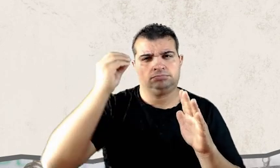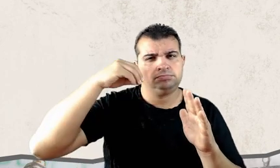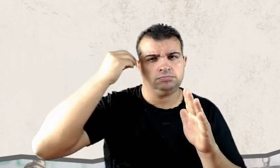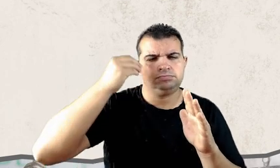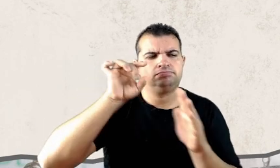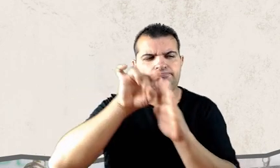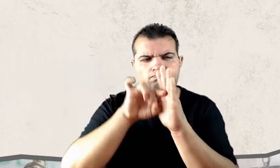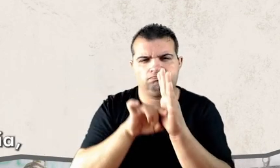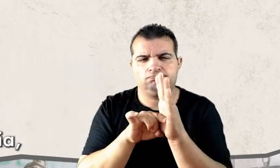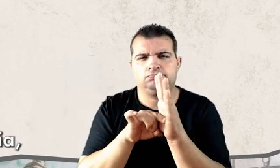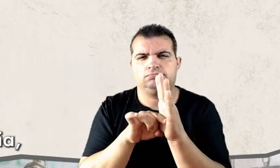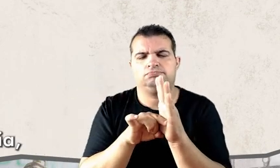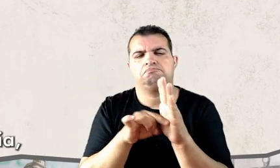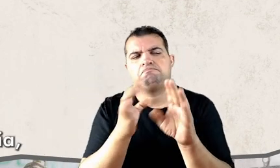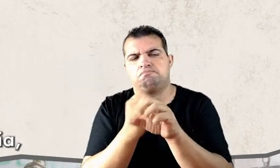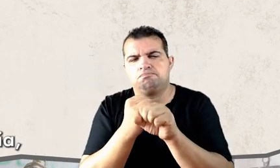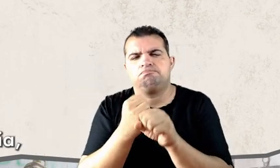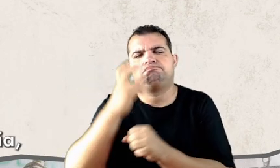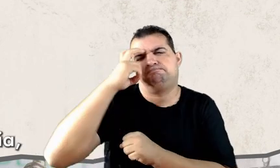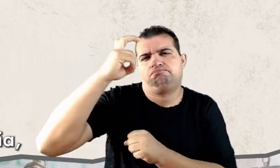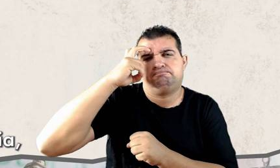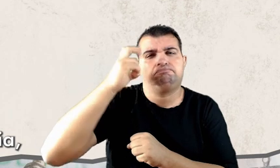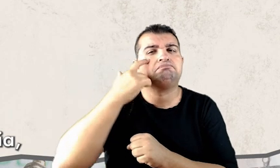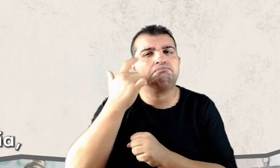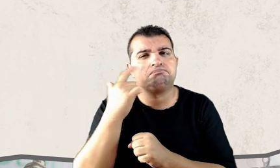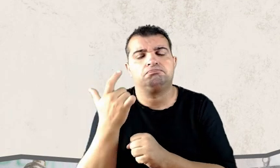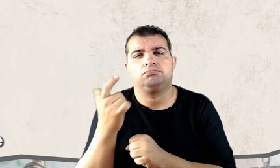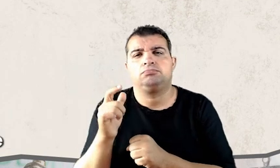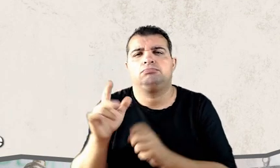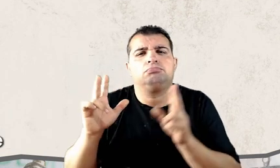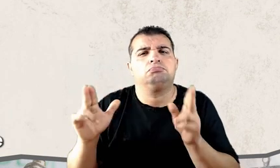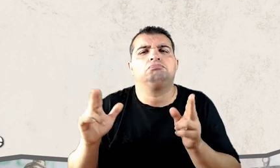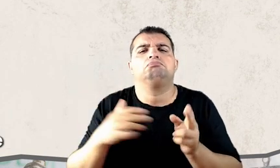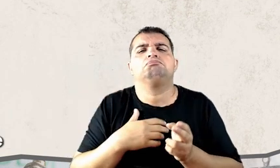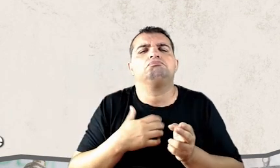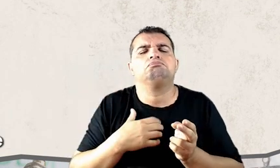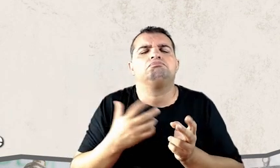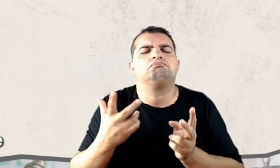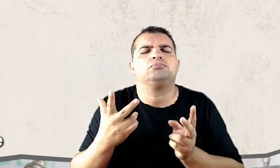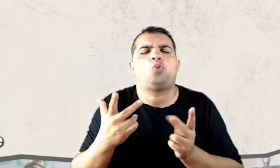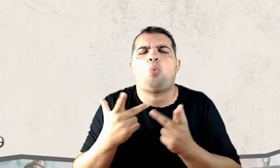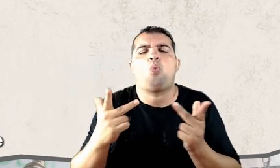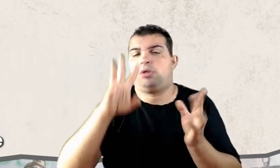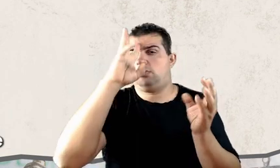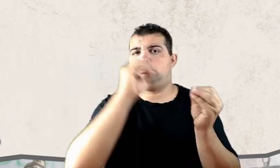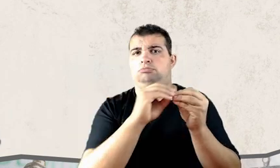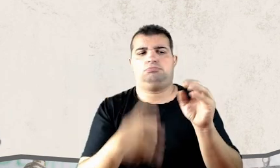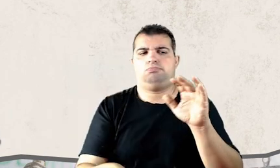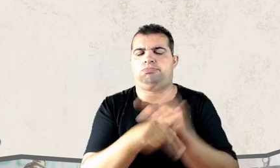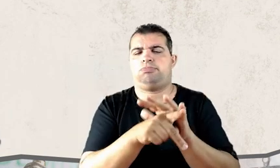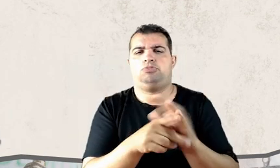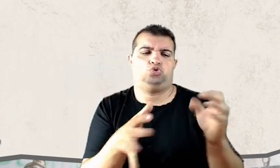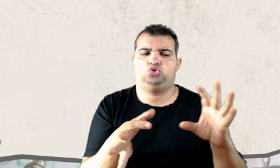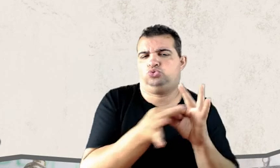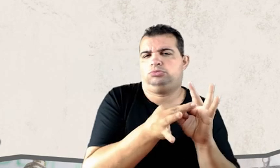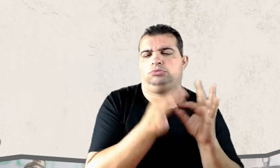uma psicometria, de uma medida de inteligência, como se fosse algo inerente à